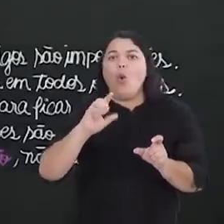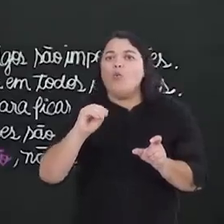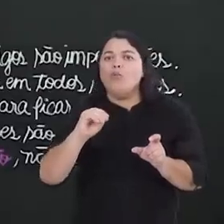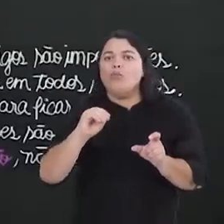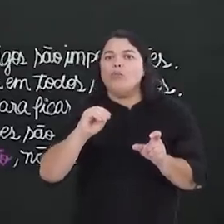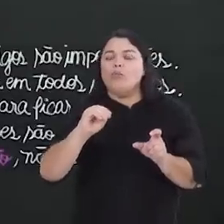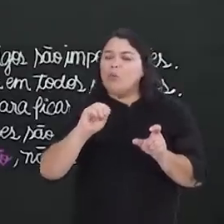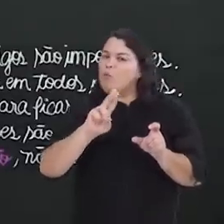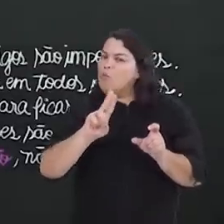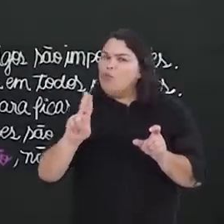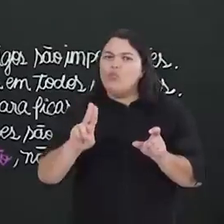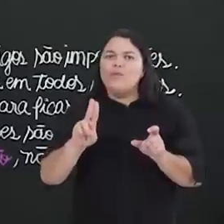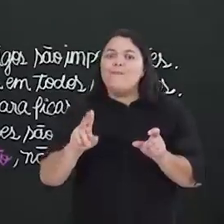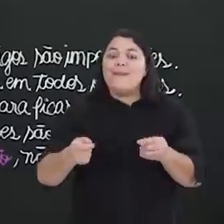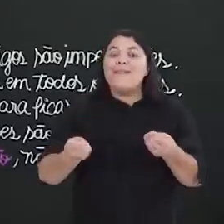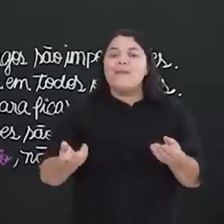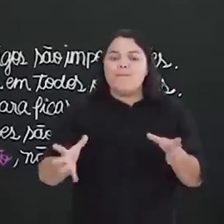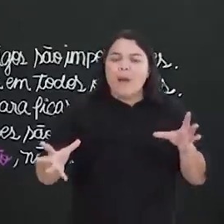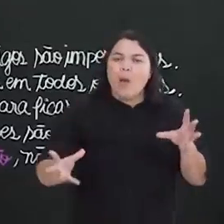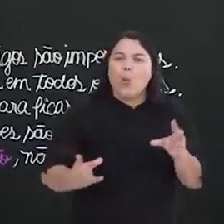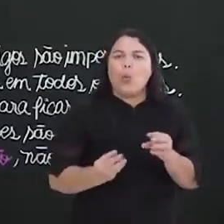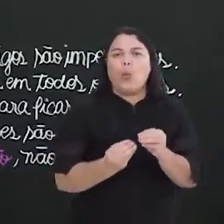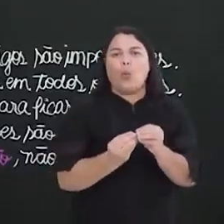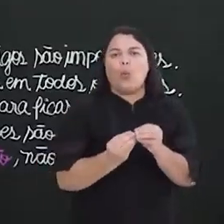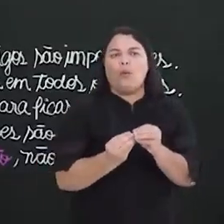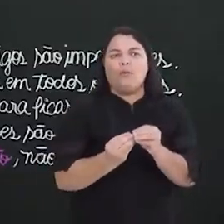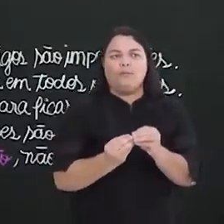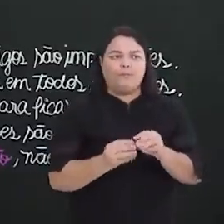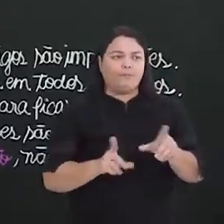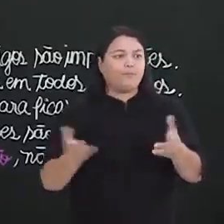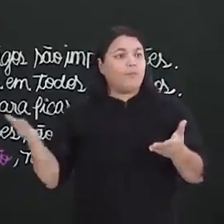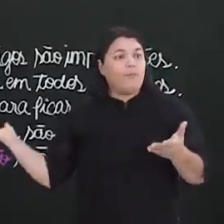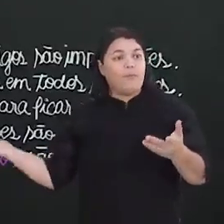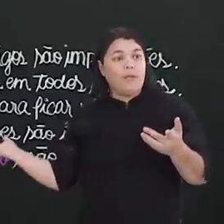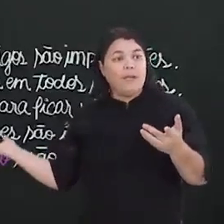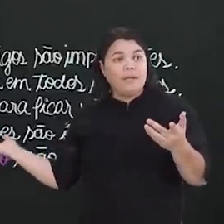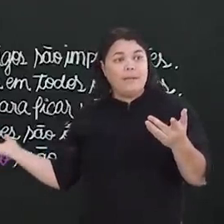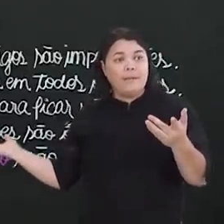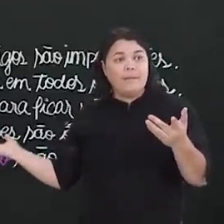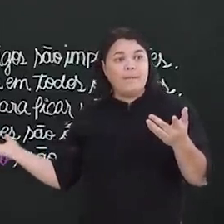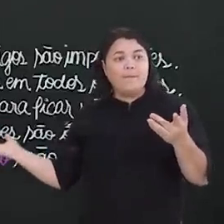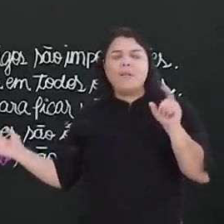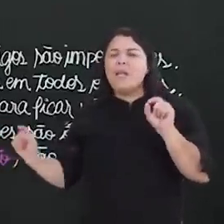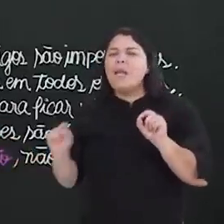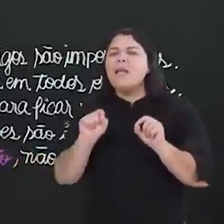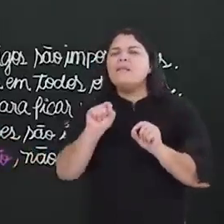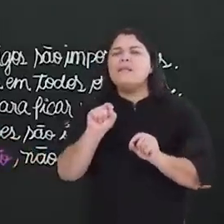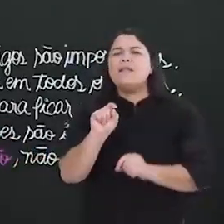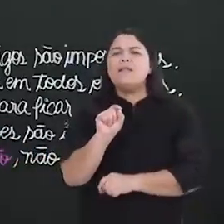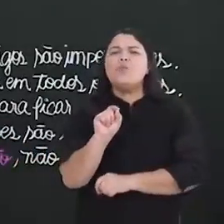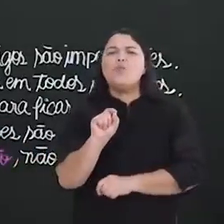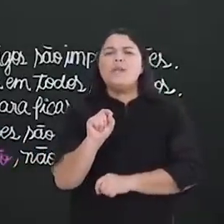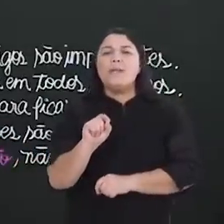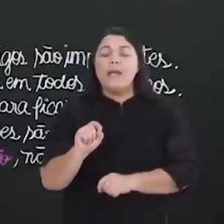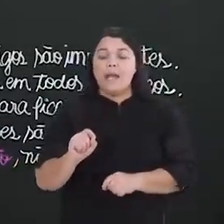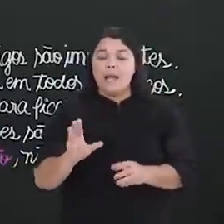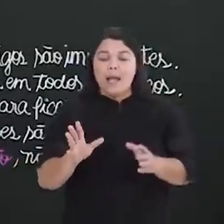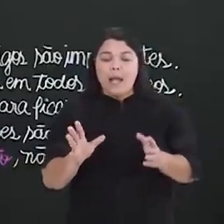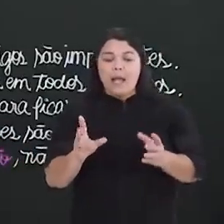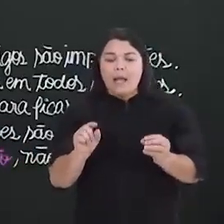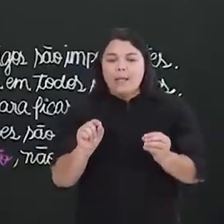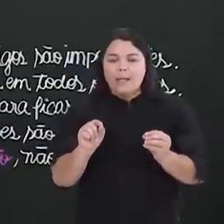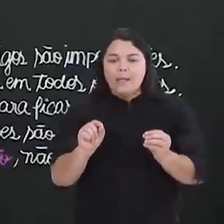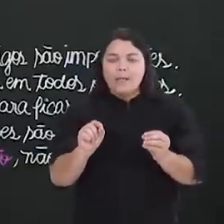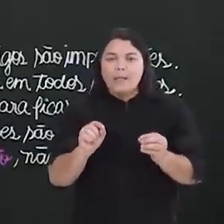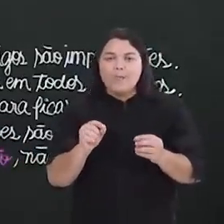Outro tipo de sindética comum, extremamente comum, é a sindética de valor adversativo. As conjunções de